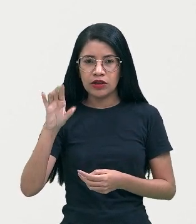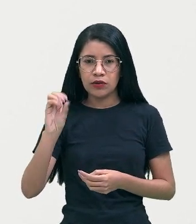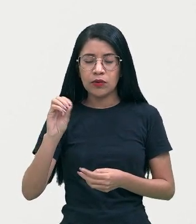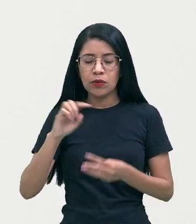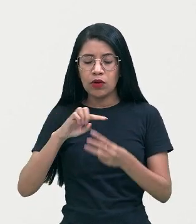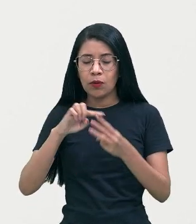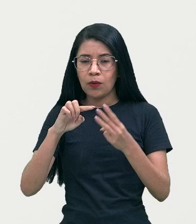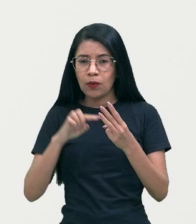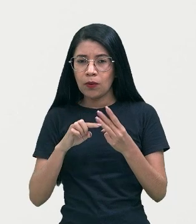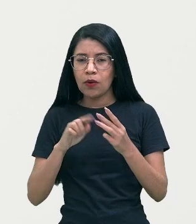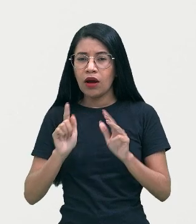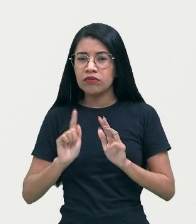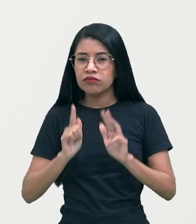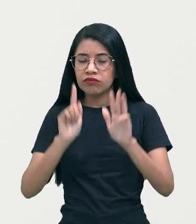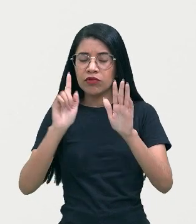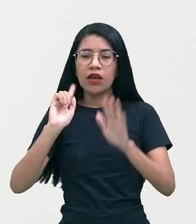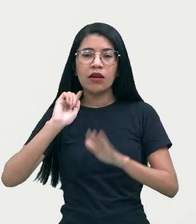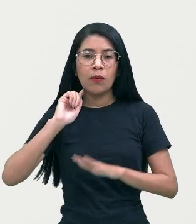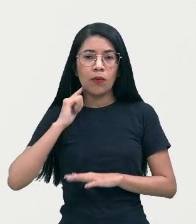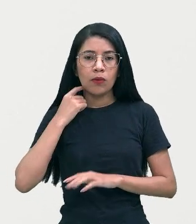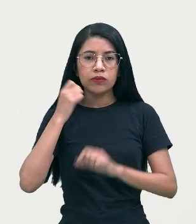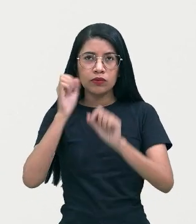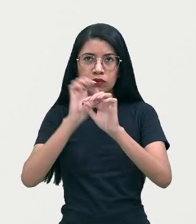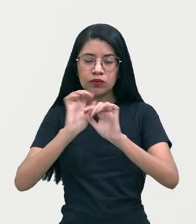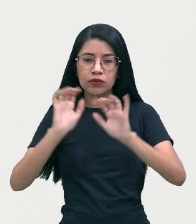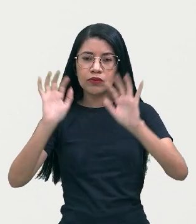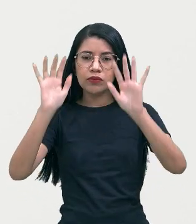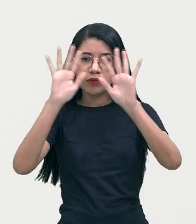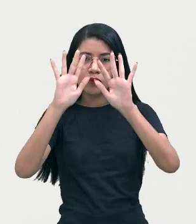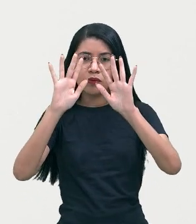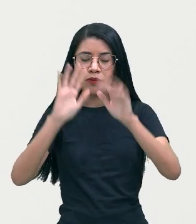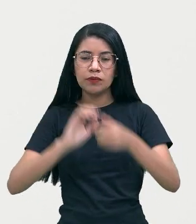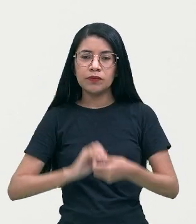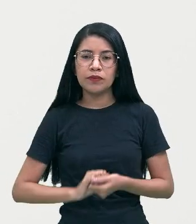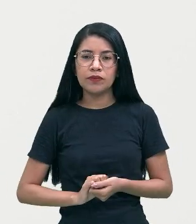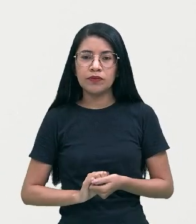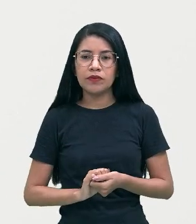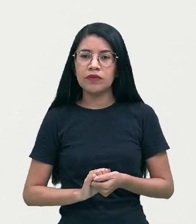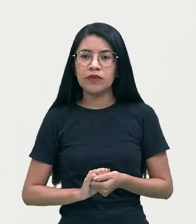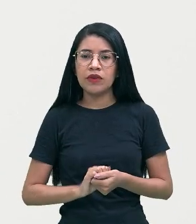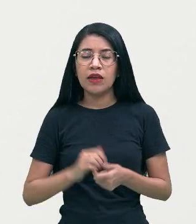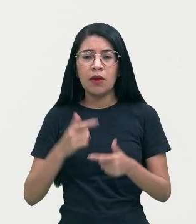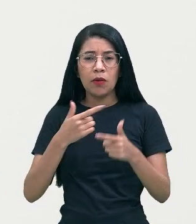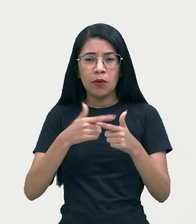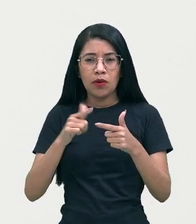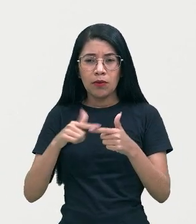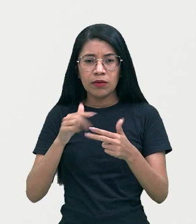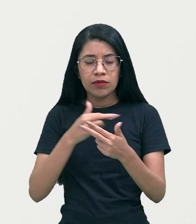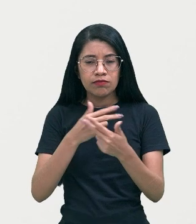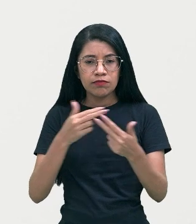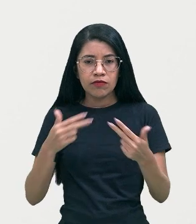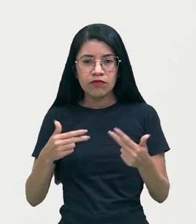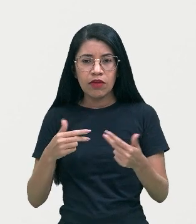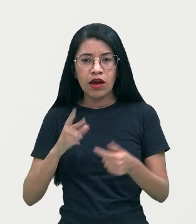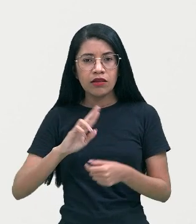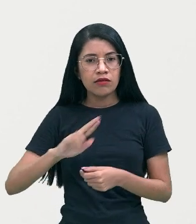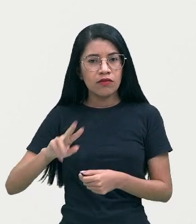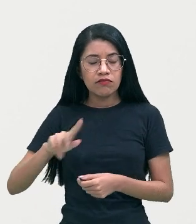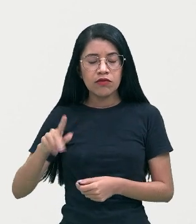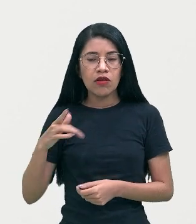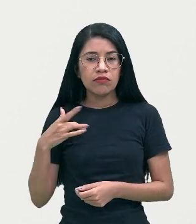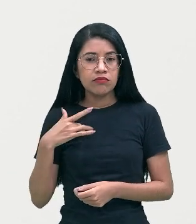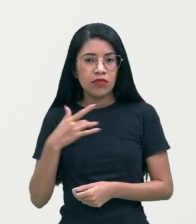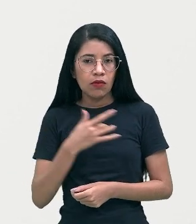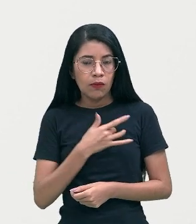são gases poluentes e que vão causar problemas, né? Não só na saúde dos